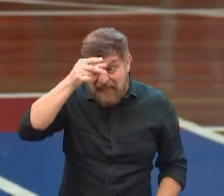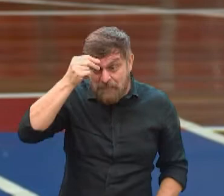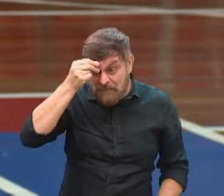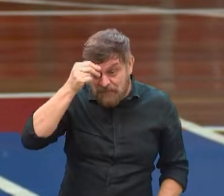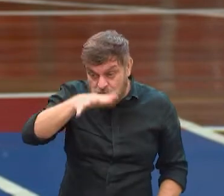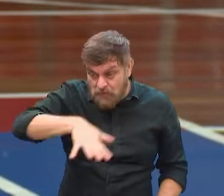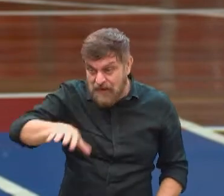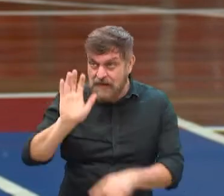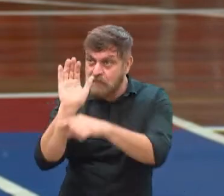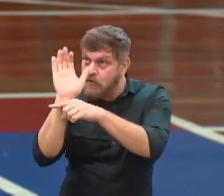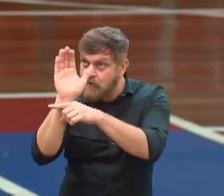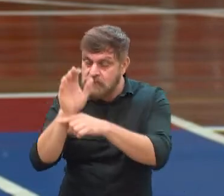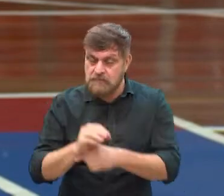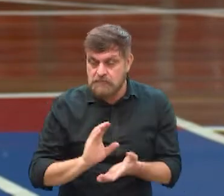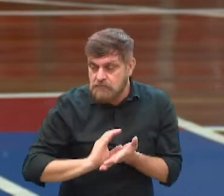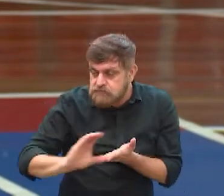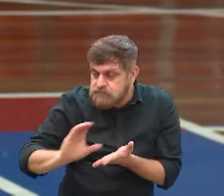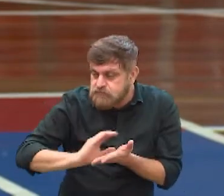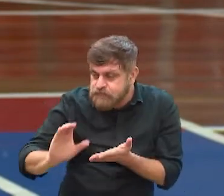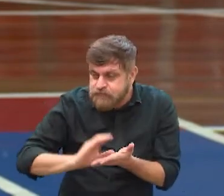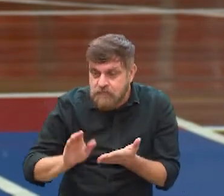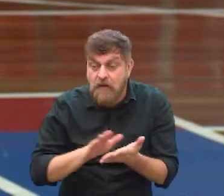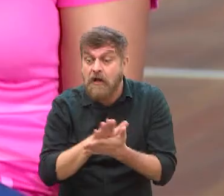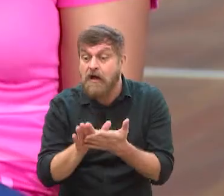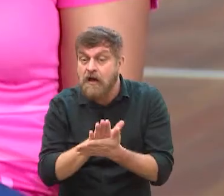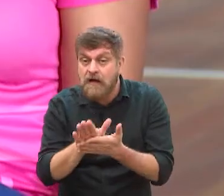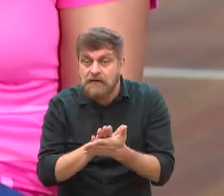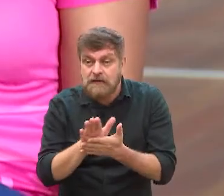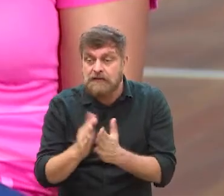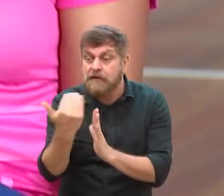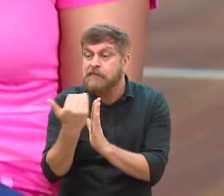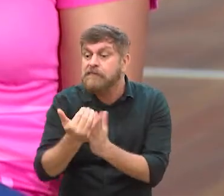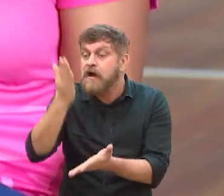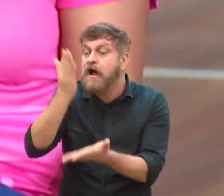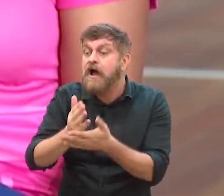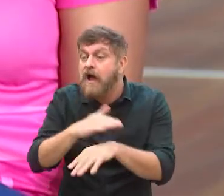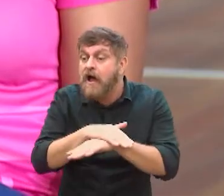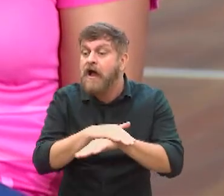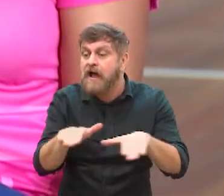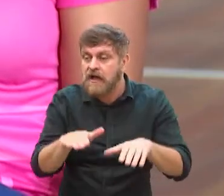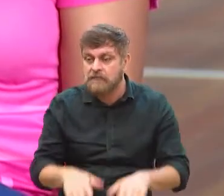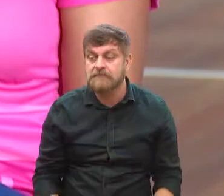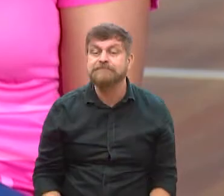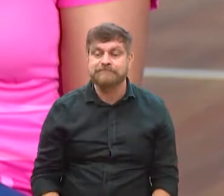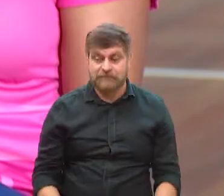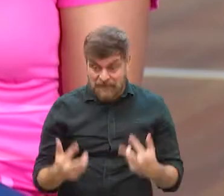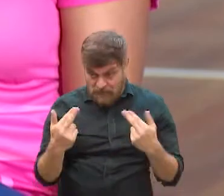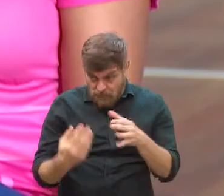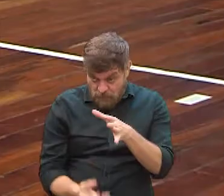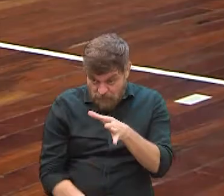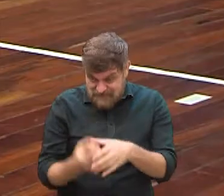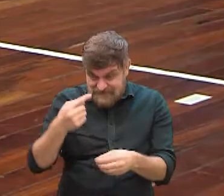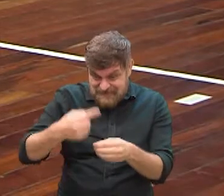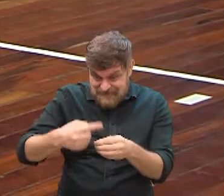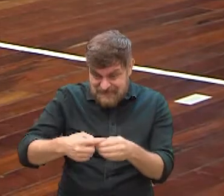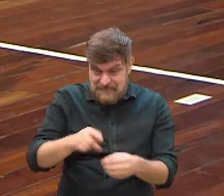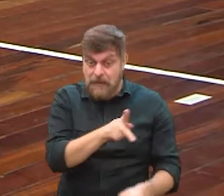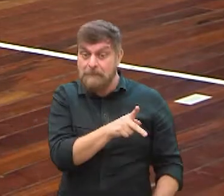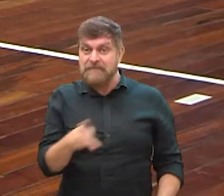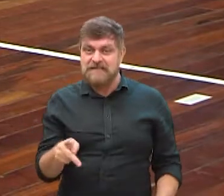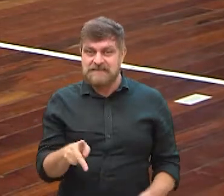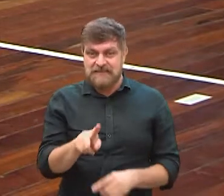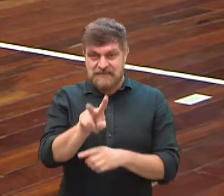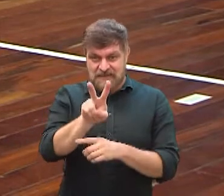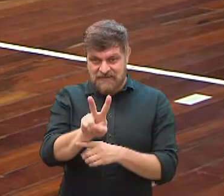tiver investimento de prefeitura, de outros órgãos, acaba o projeto. E acabou mesmo de Presidente Venceslau. Você como um